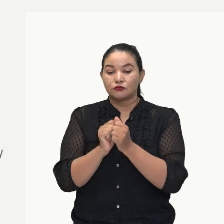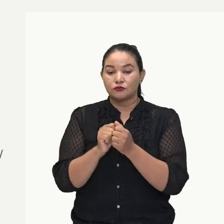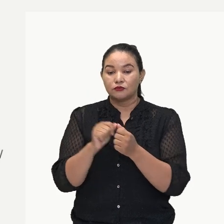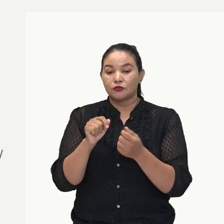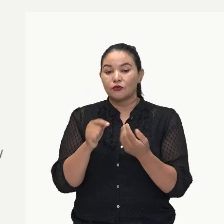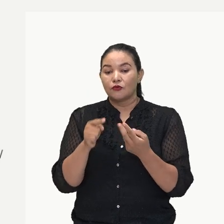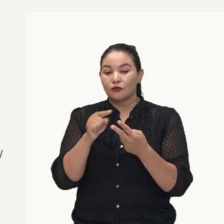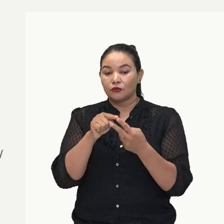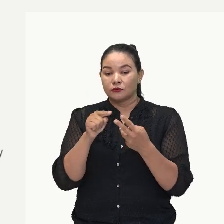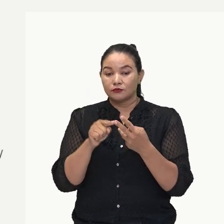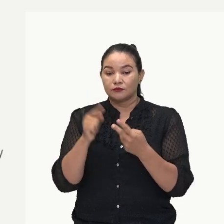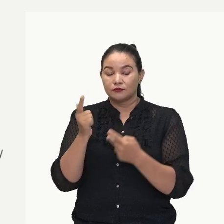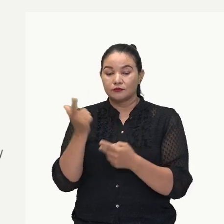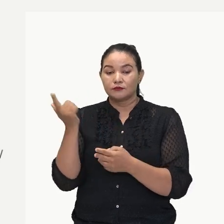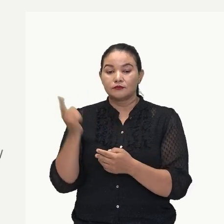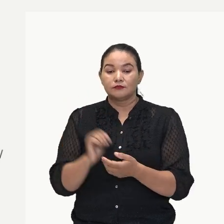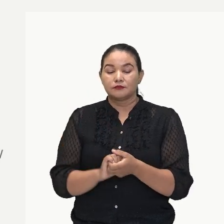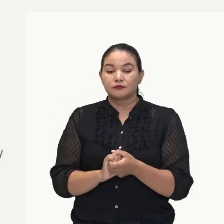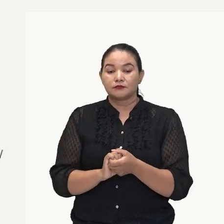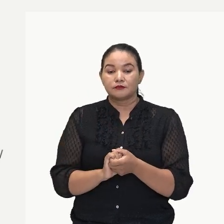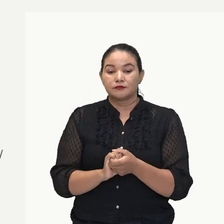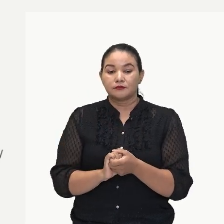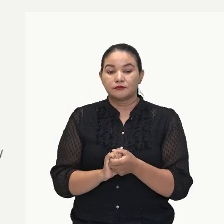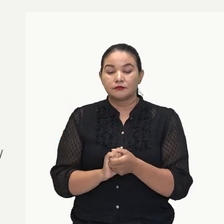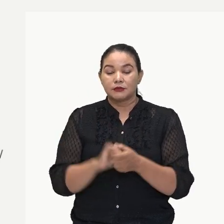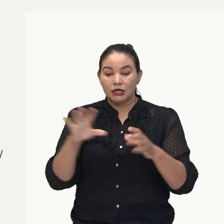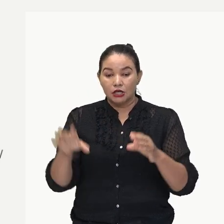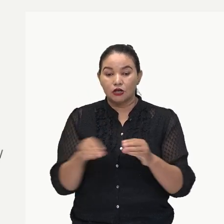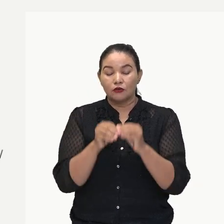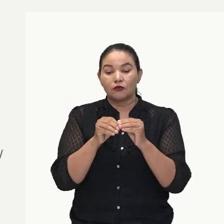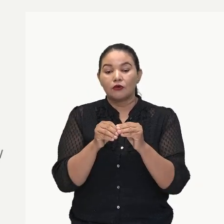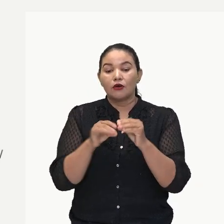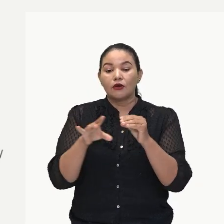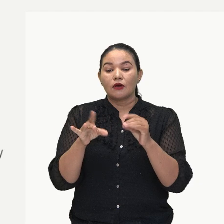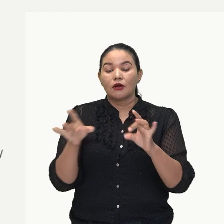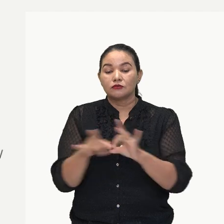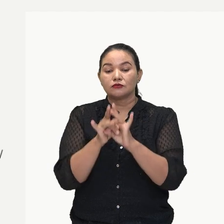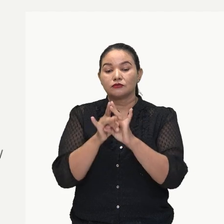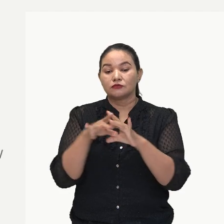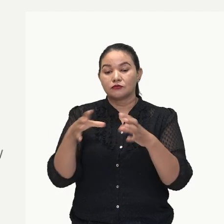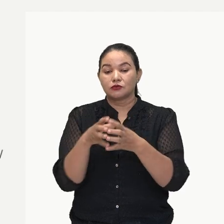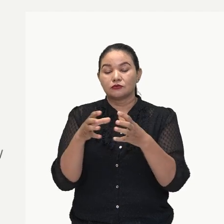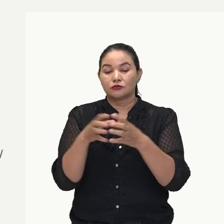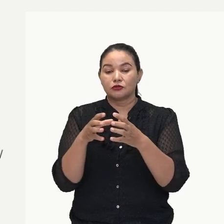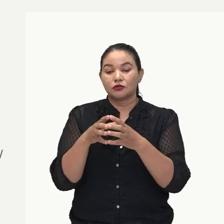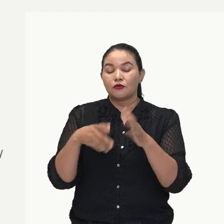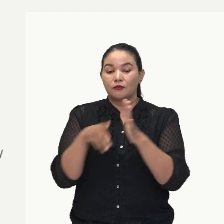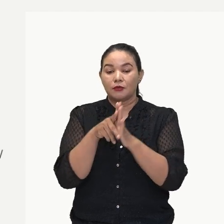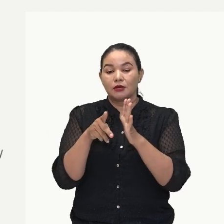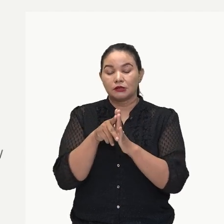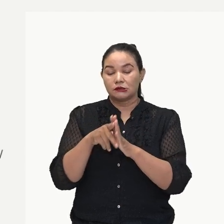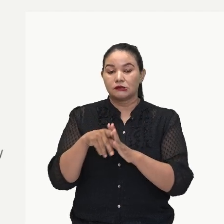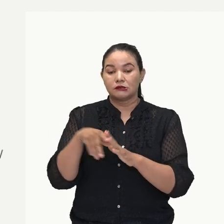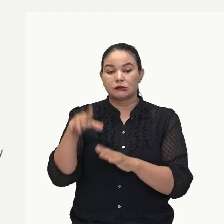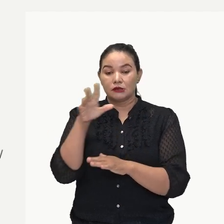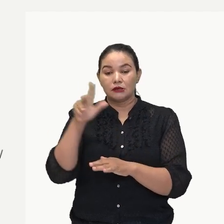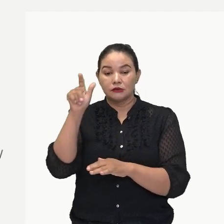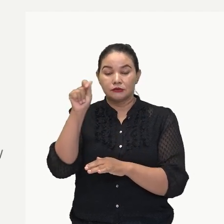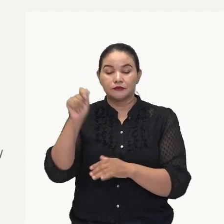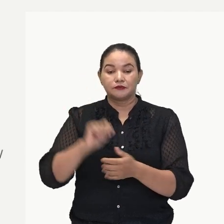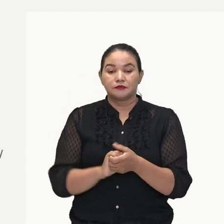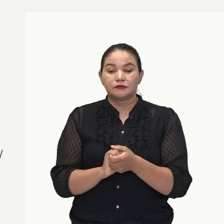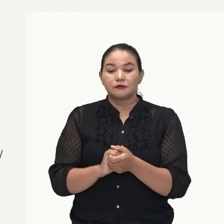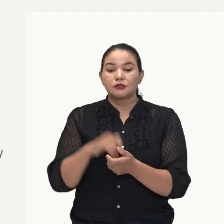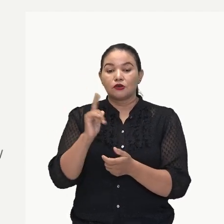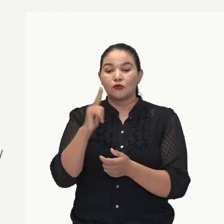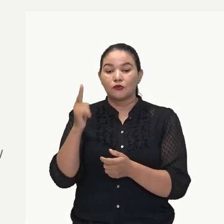Filipinas e Vietnã, formando assim os novos tigres asiáticos, junto com a Coreia do Sul, com Hong Kong, com